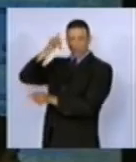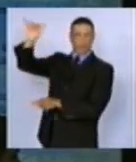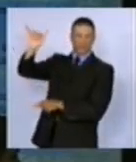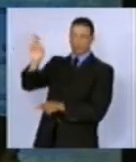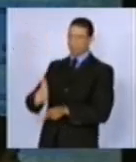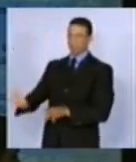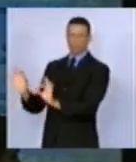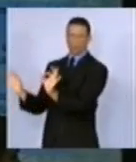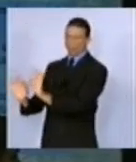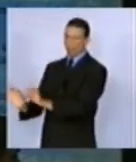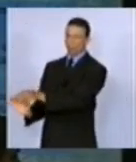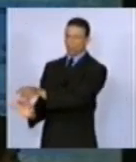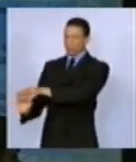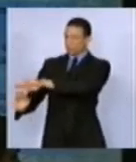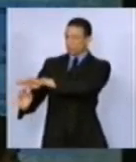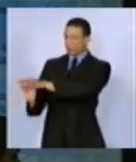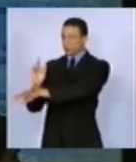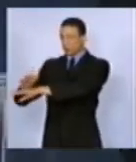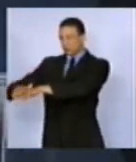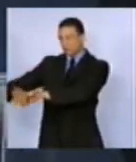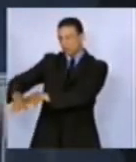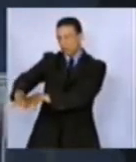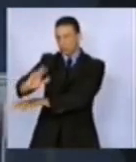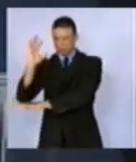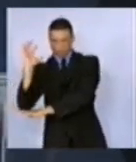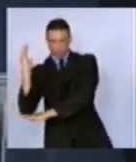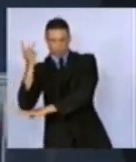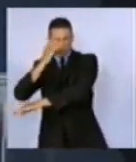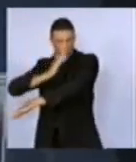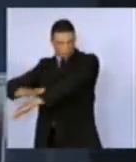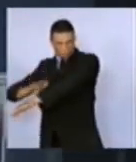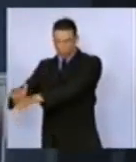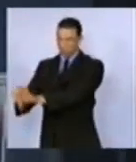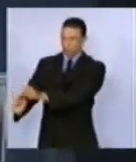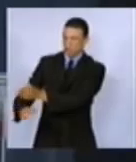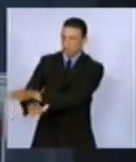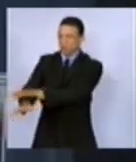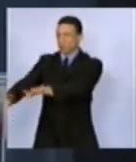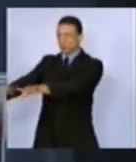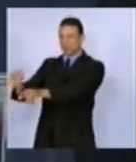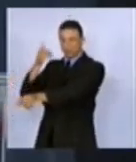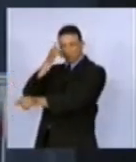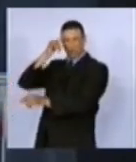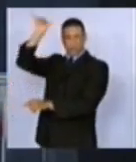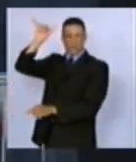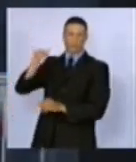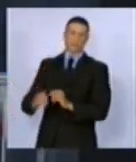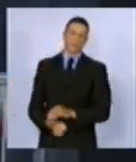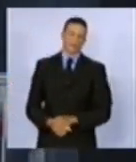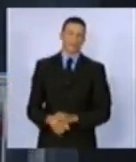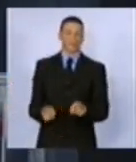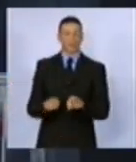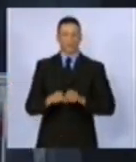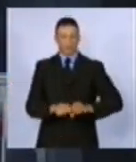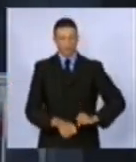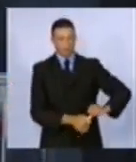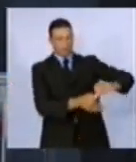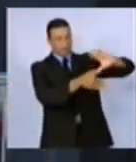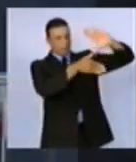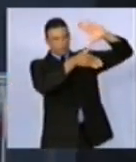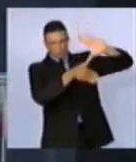queima nas áreas de expansão de Canaviais e controle da emissão de poluentes entre outros aí é só um mapa para